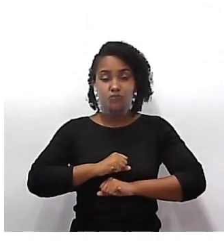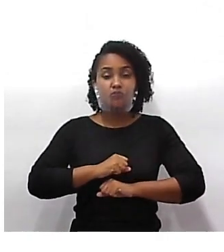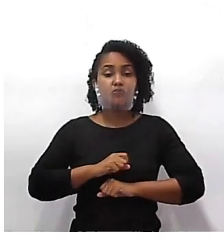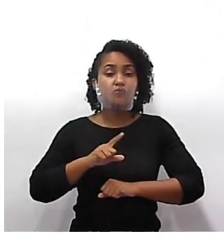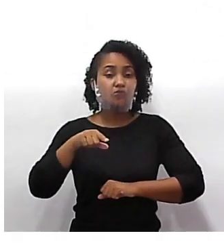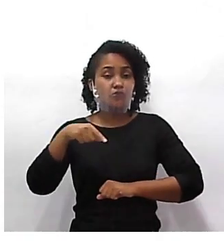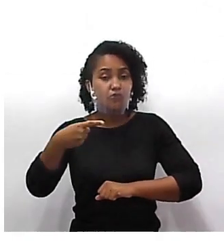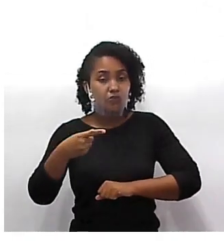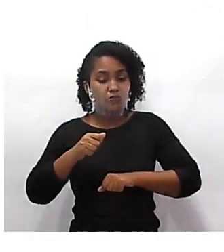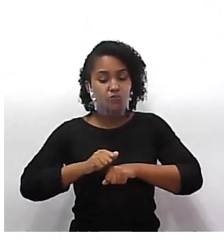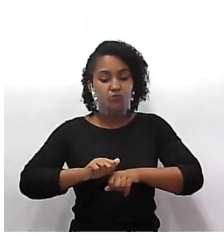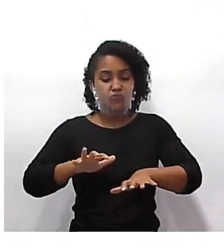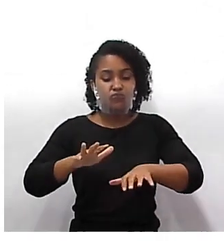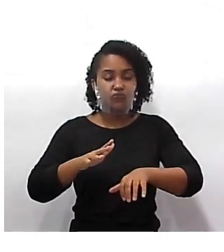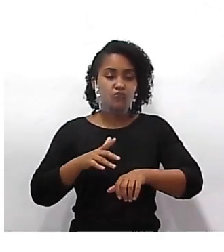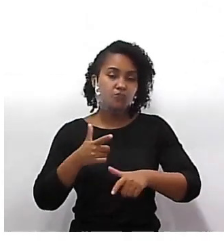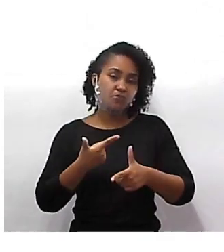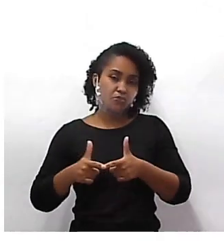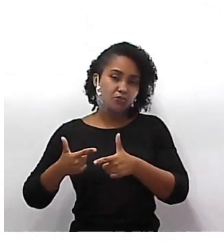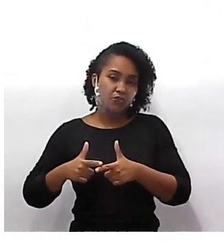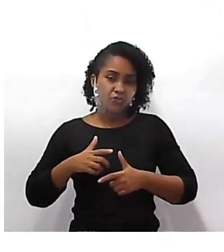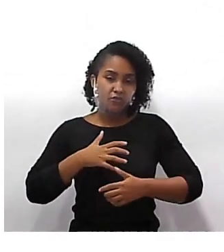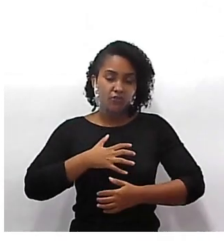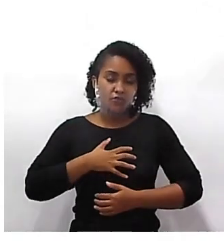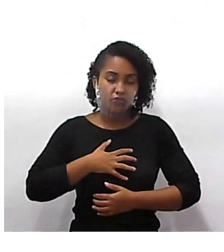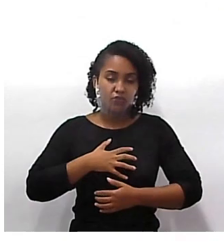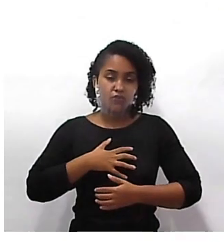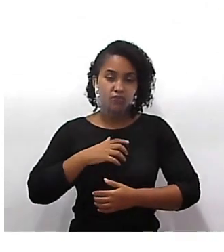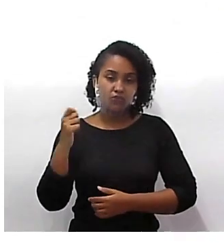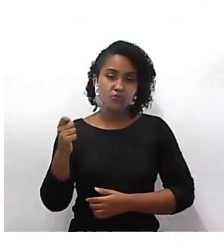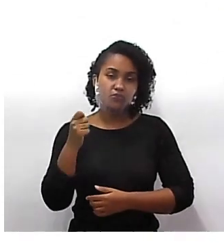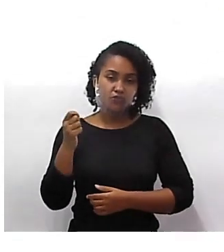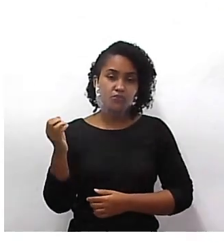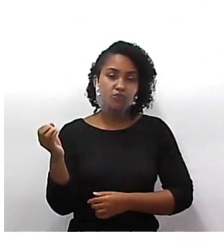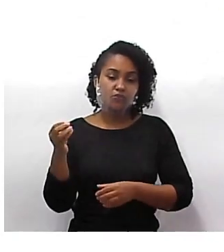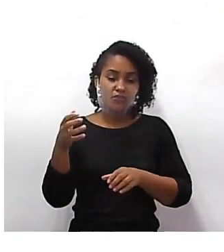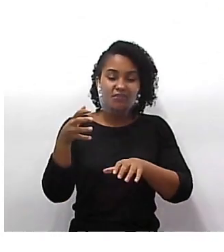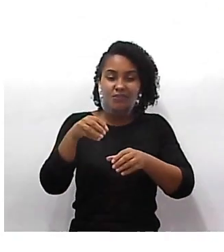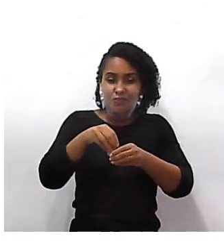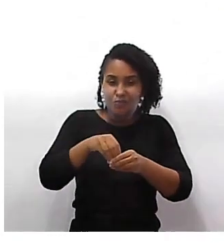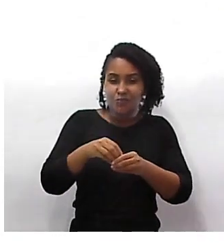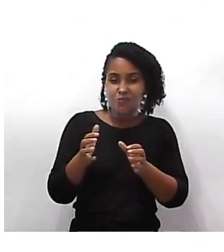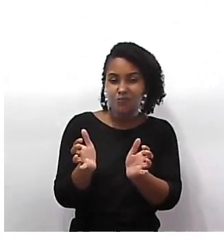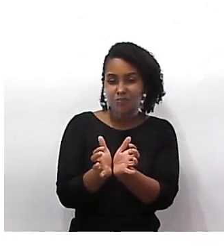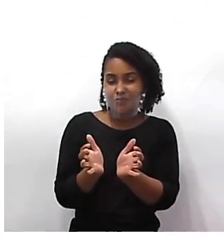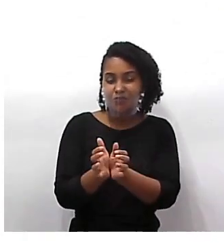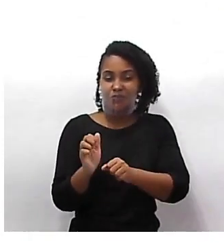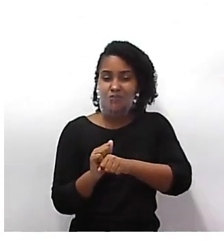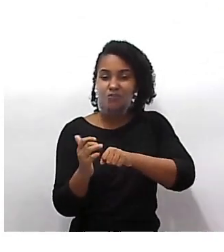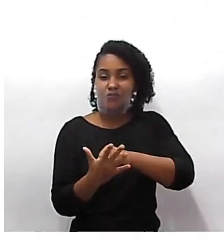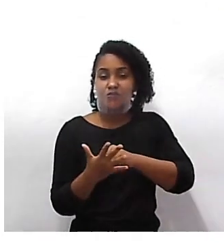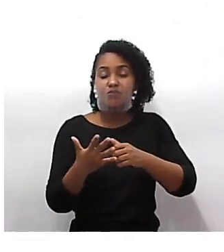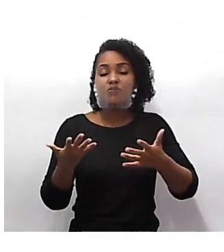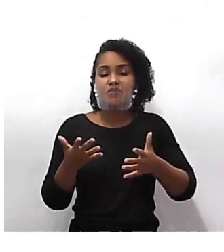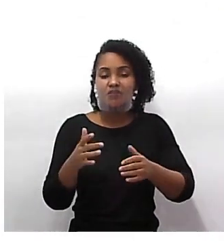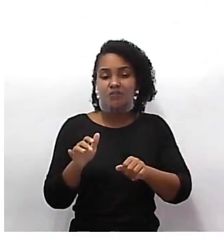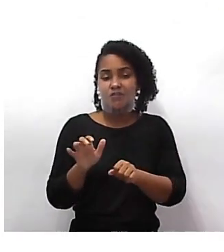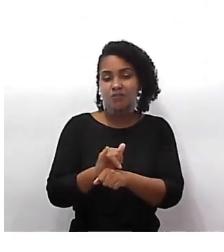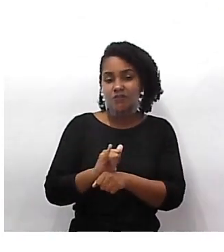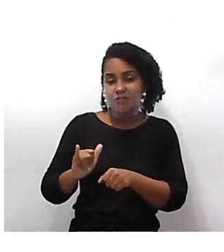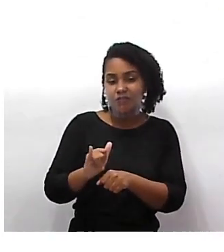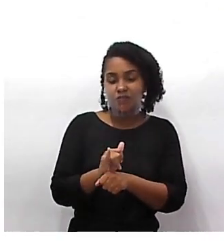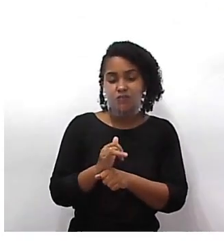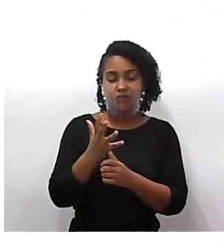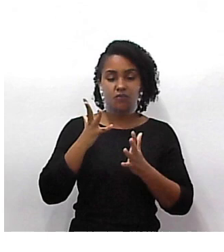ou transmitir infecções respiratórias agudas, incluindo o novo coronavírus. Entre essas medidas estão: